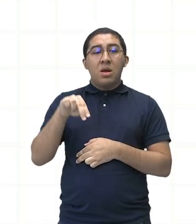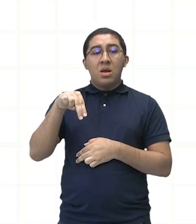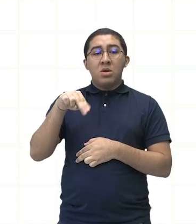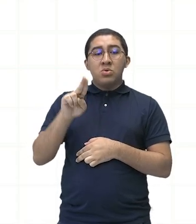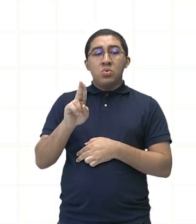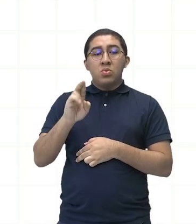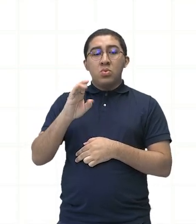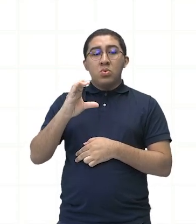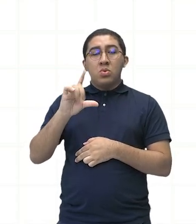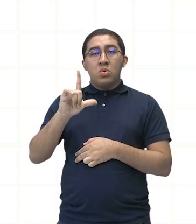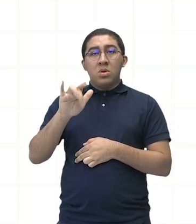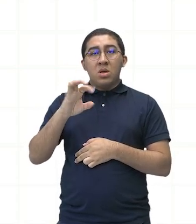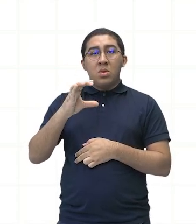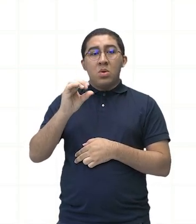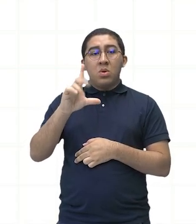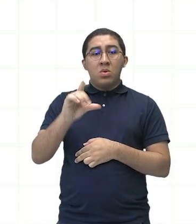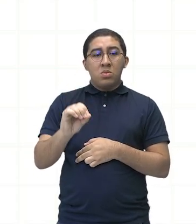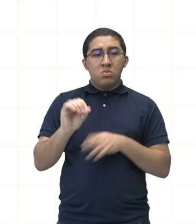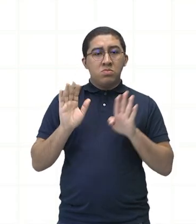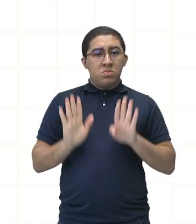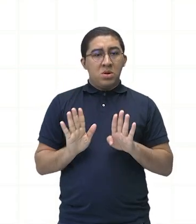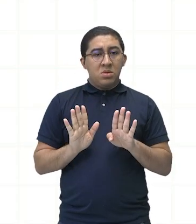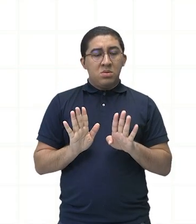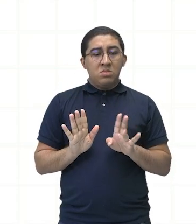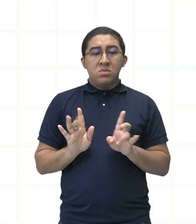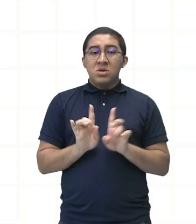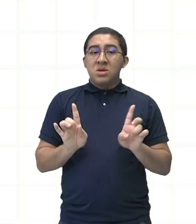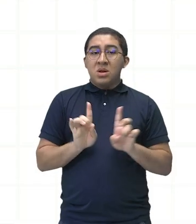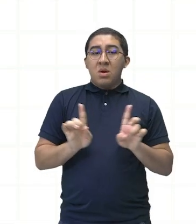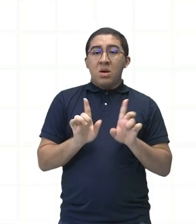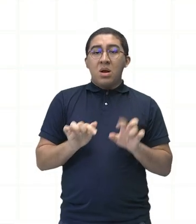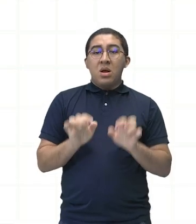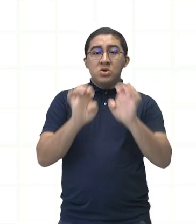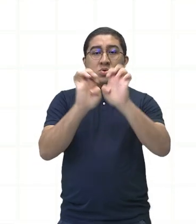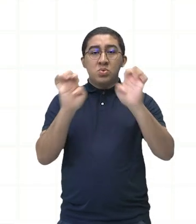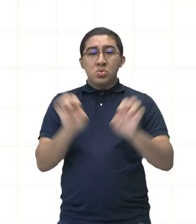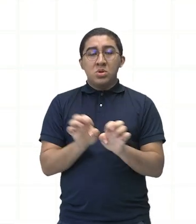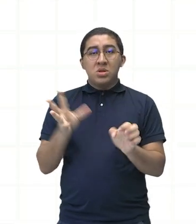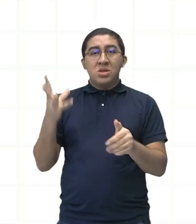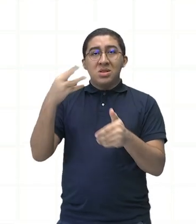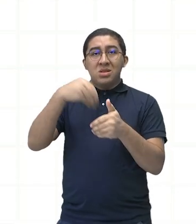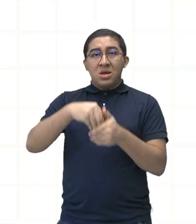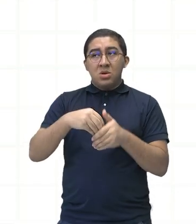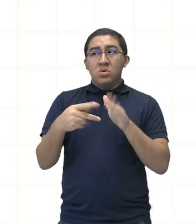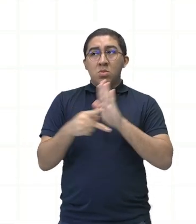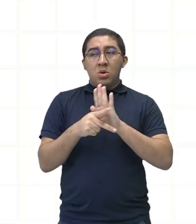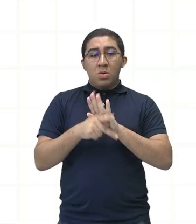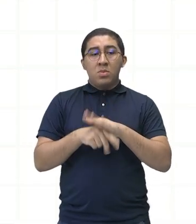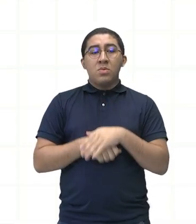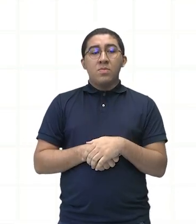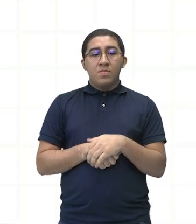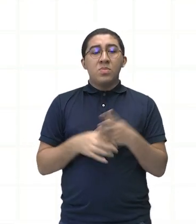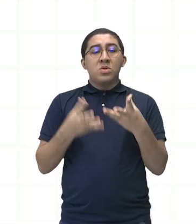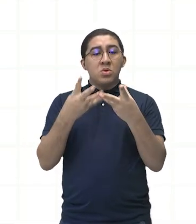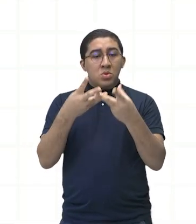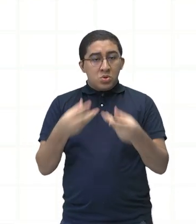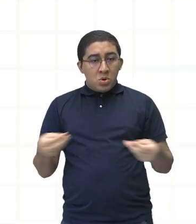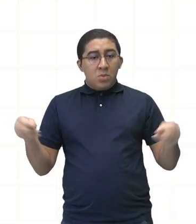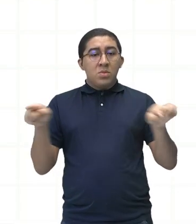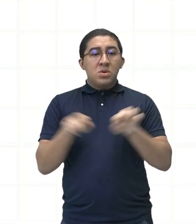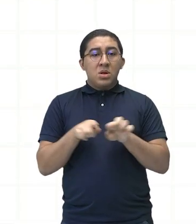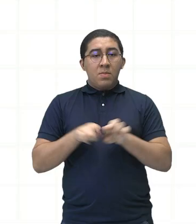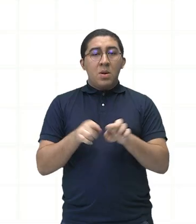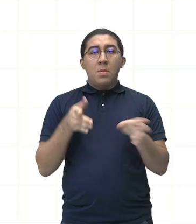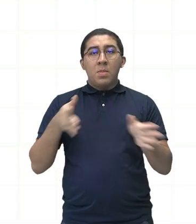nuclear, ok? Então, na verdade, não. O desaparecimento do nucleolo é a estrutura que fica no interior do núcleo, então ele vai desaparecer também